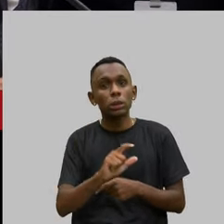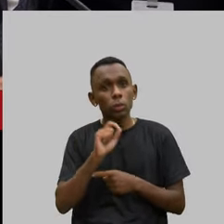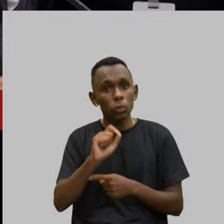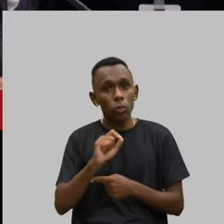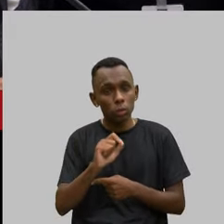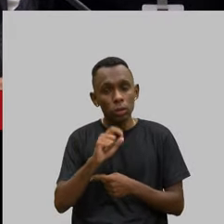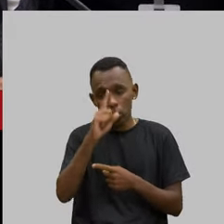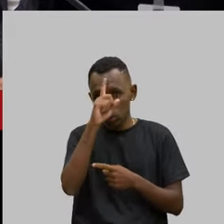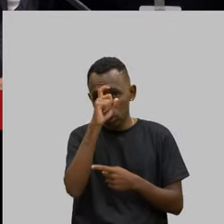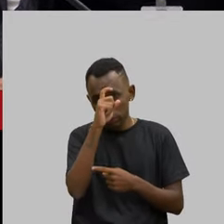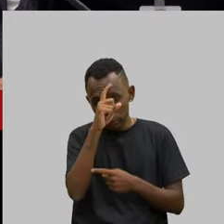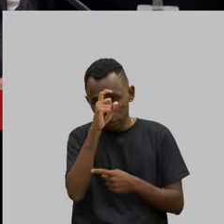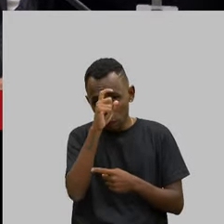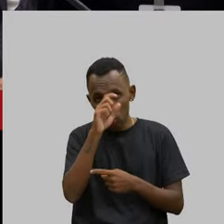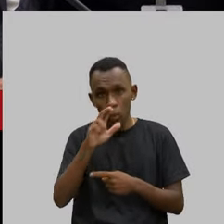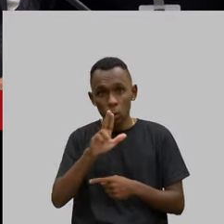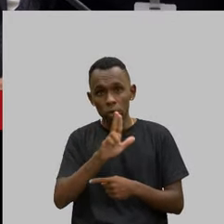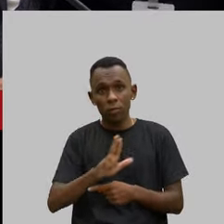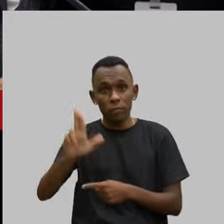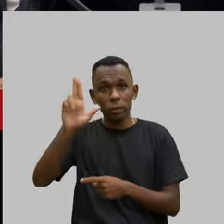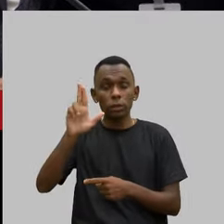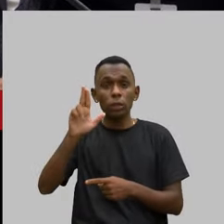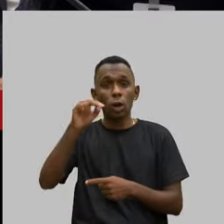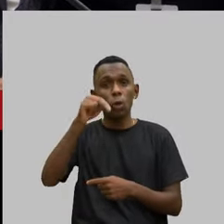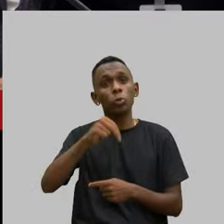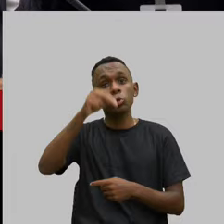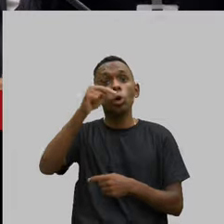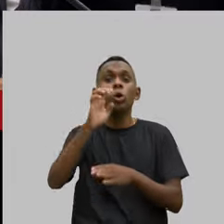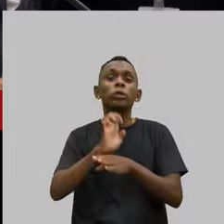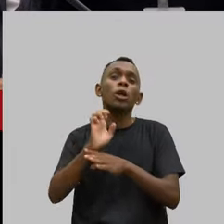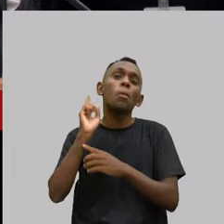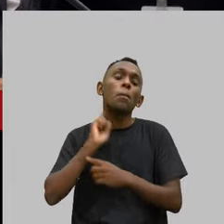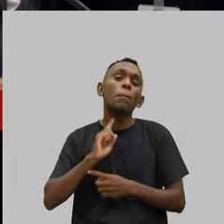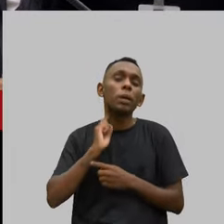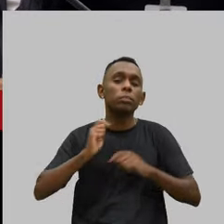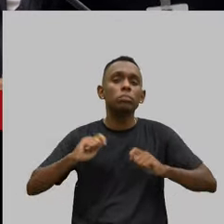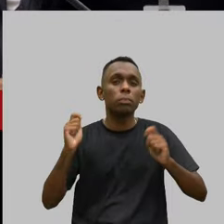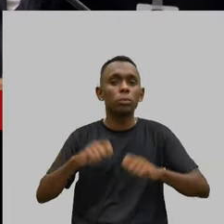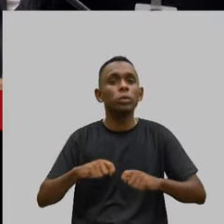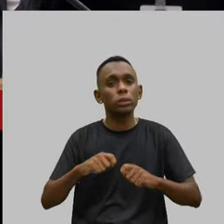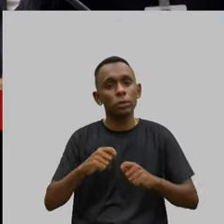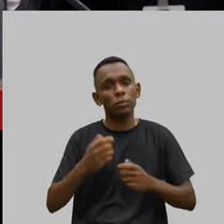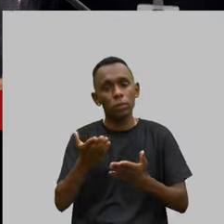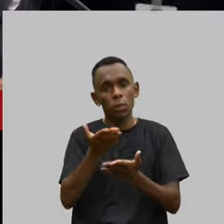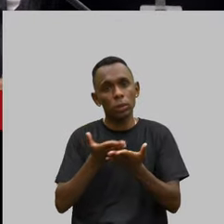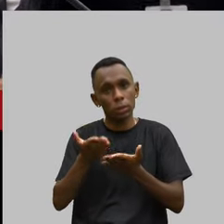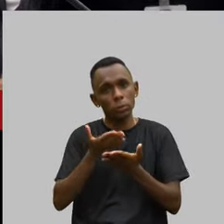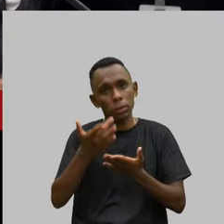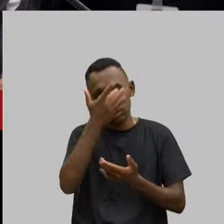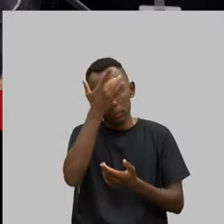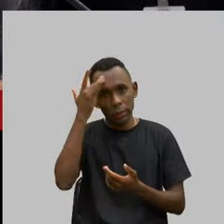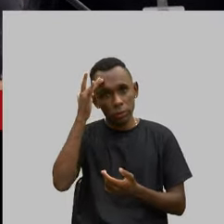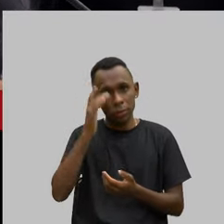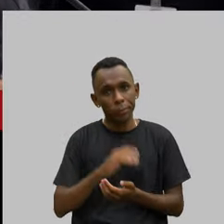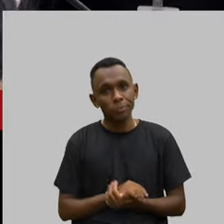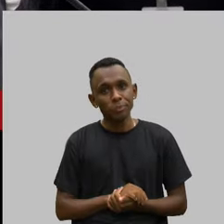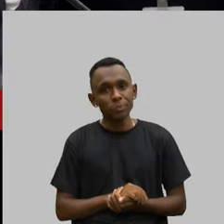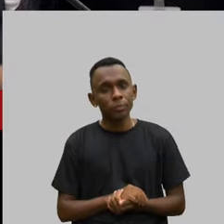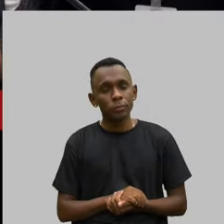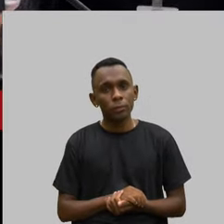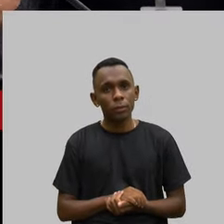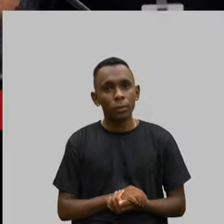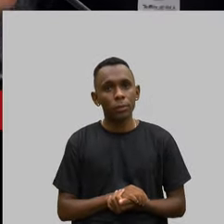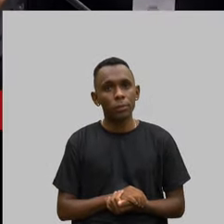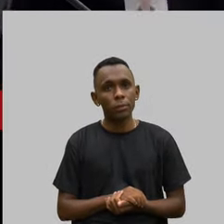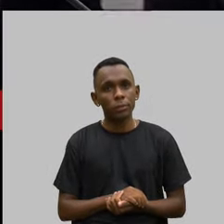Hospital Universitário do norte de Minas ele possa atender bem as pessoas